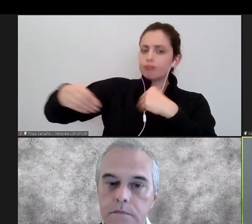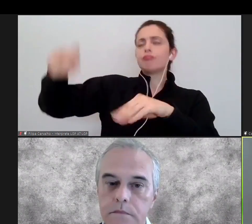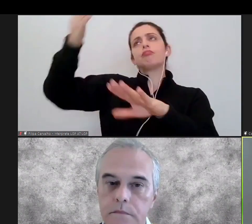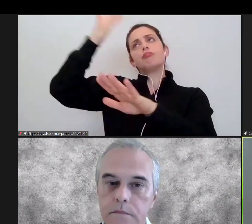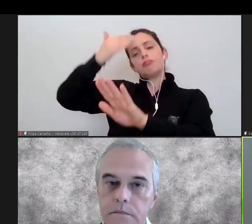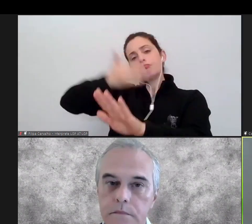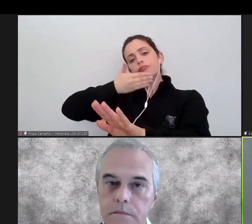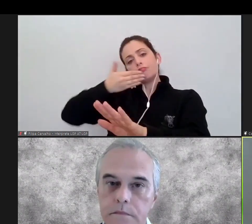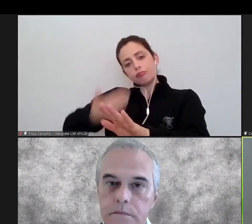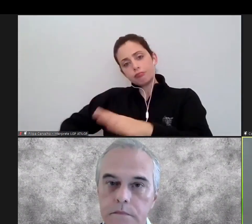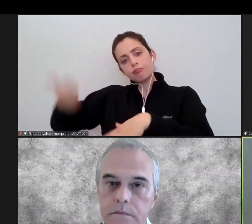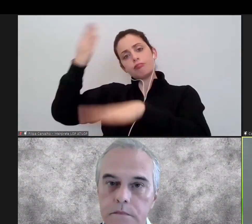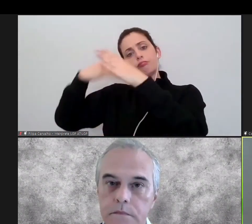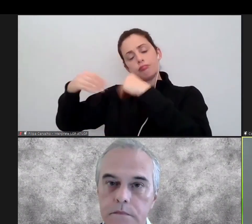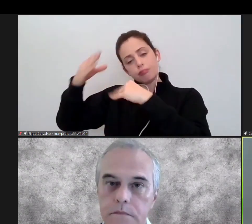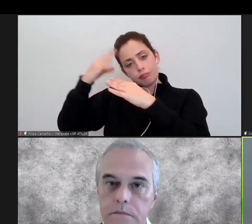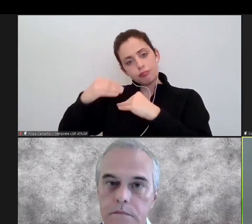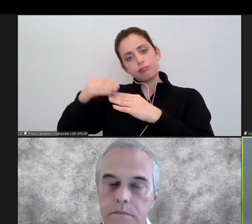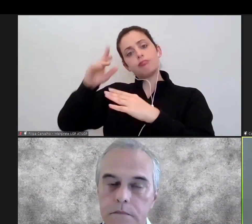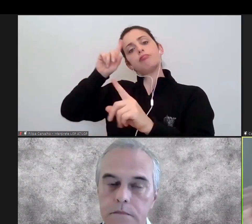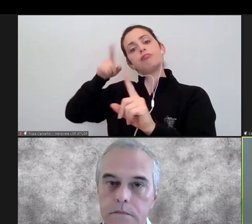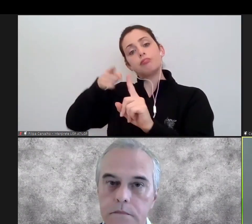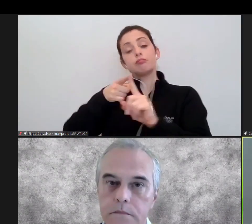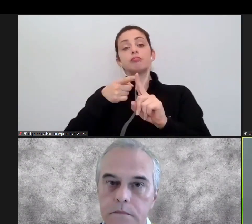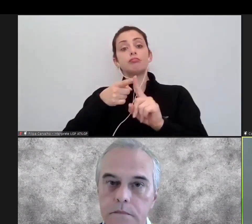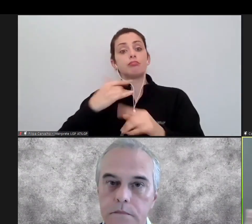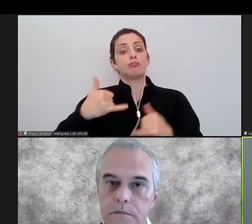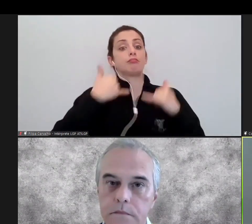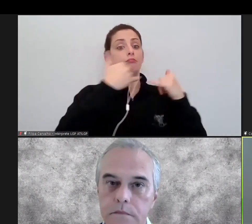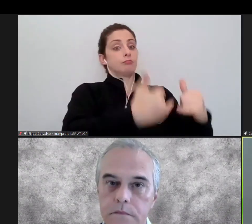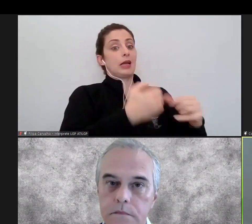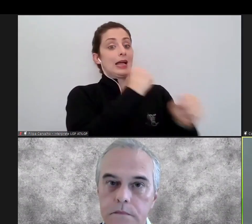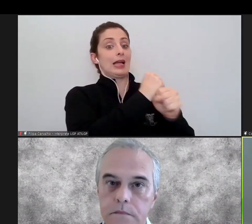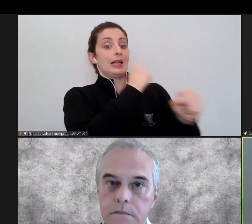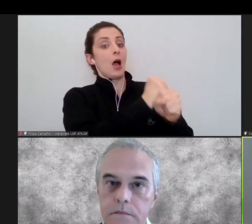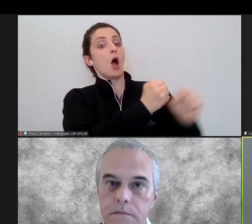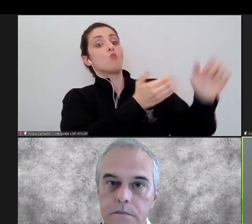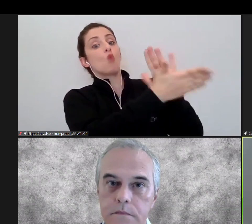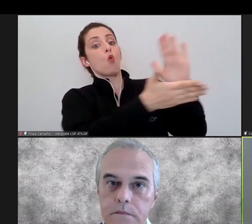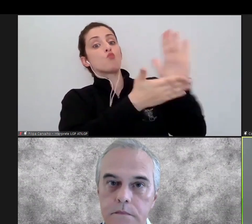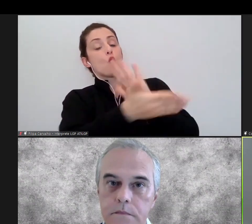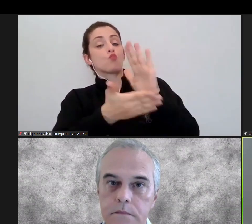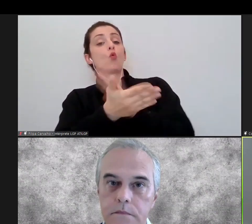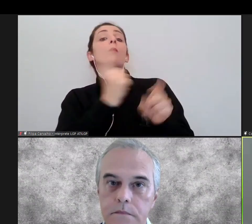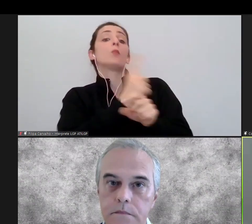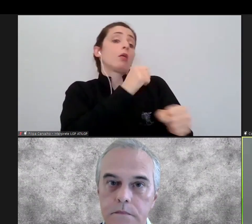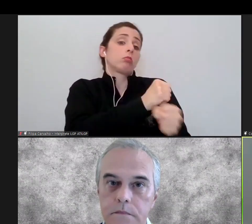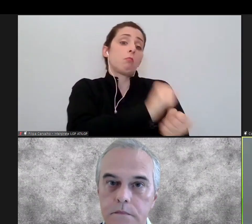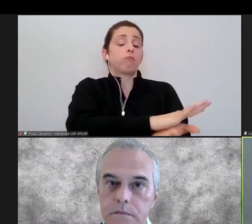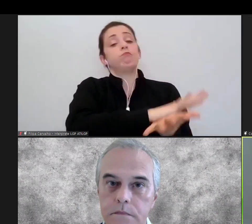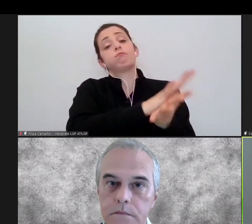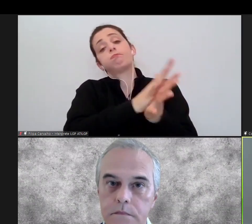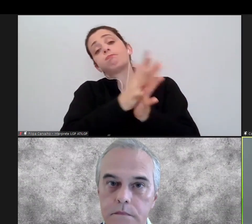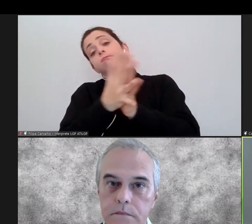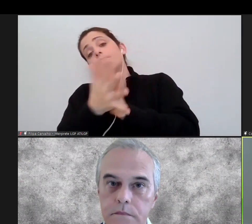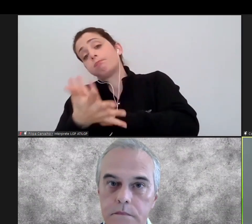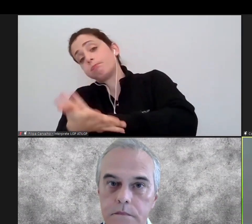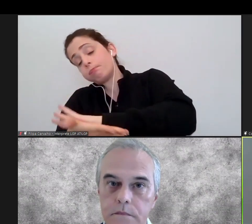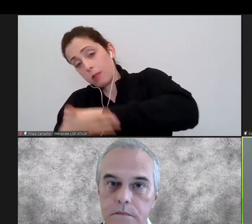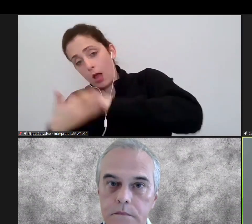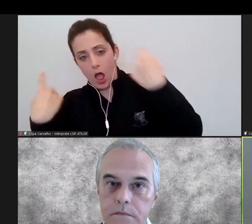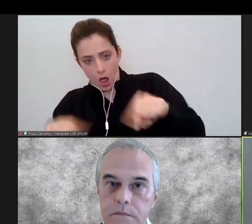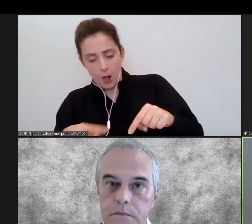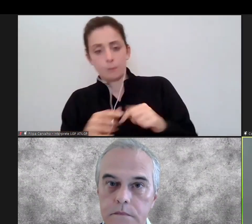se enquadrar e relocalizar, não é, aqui neste mercado de trabalho sempre em constante mutação. No entanto, é